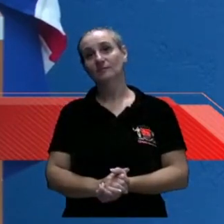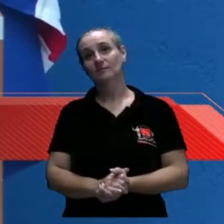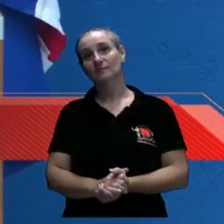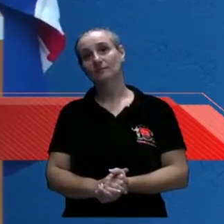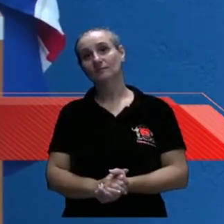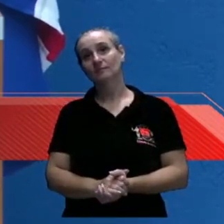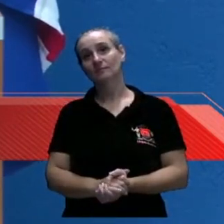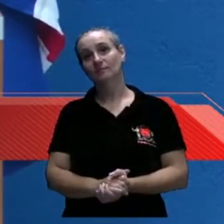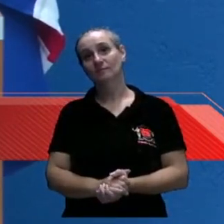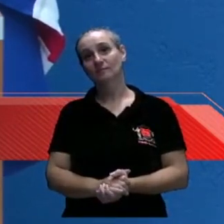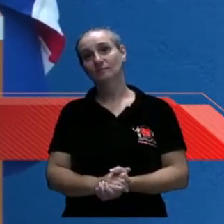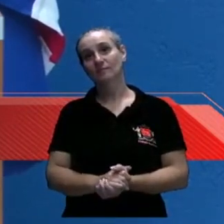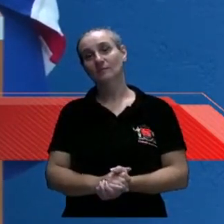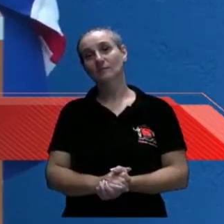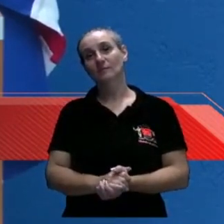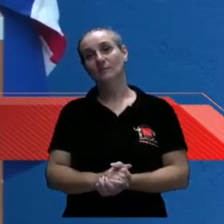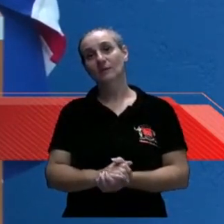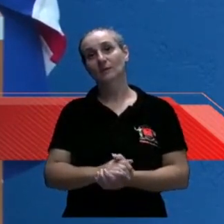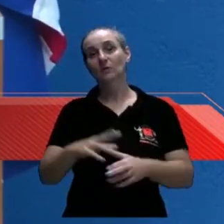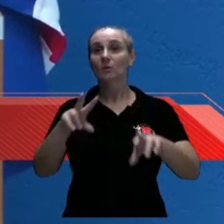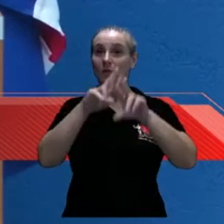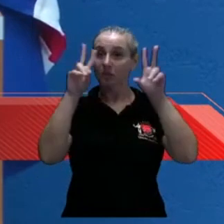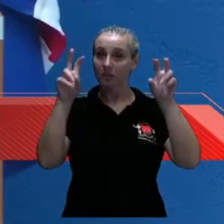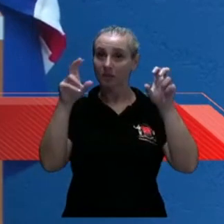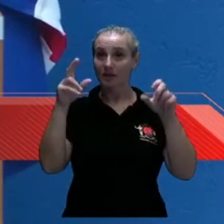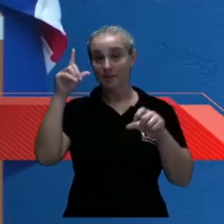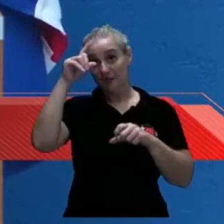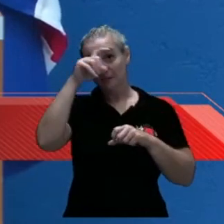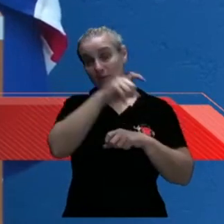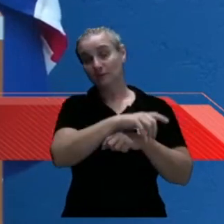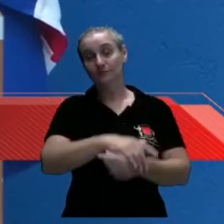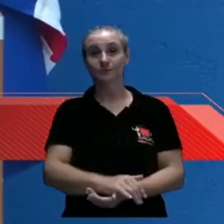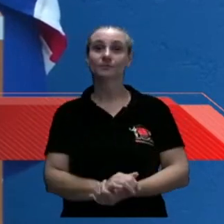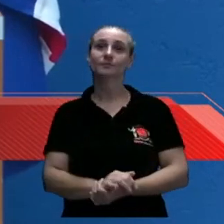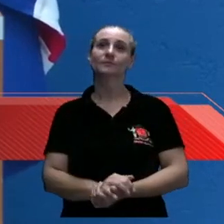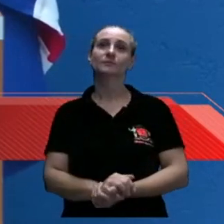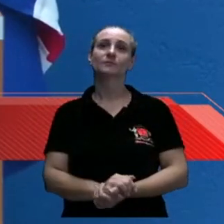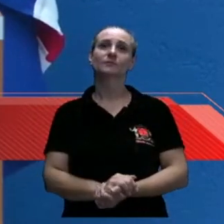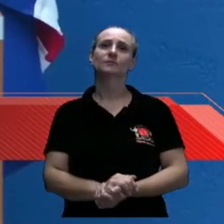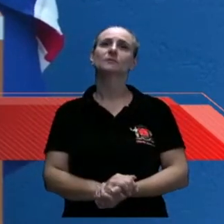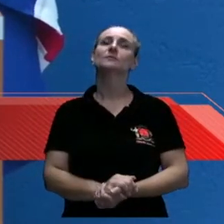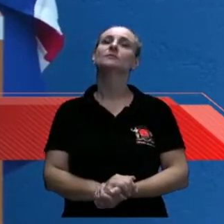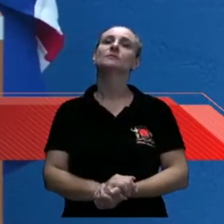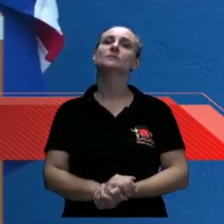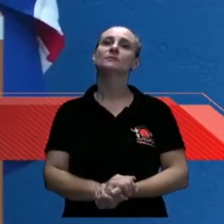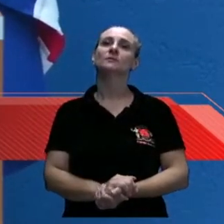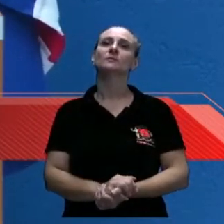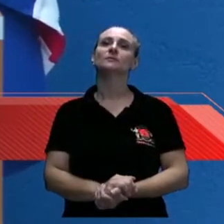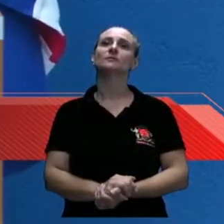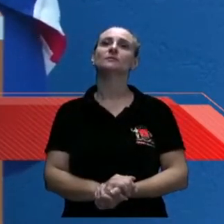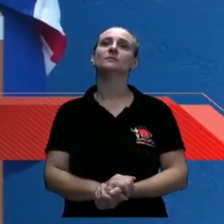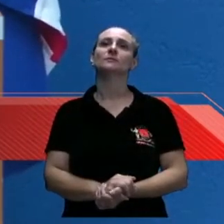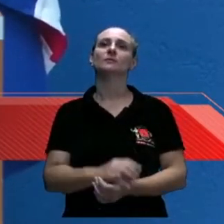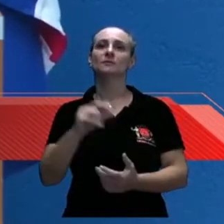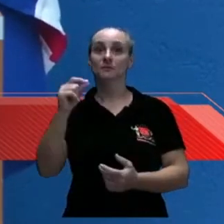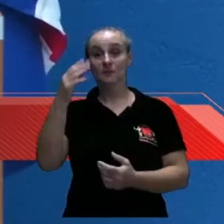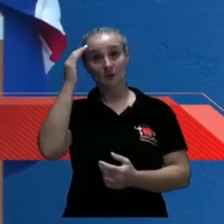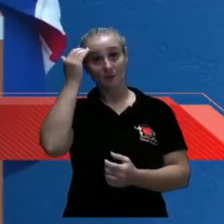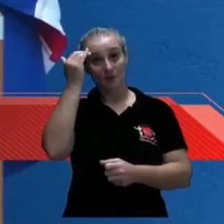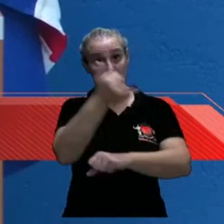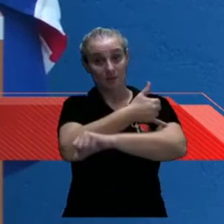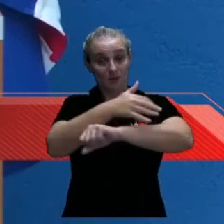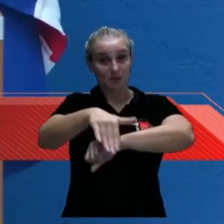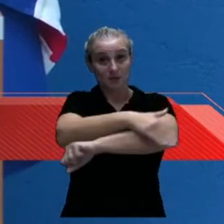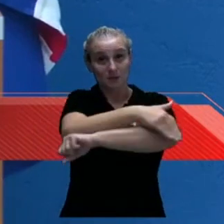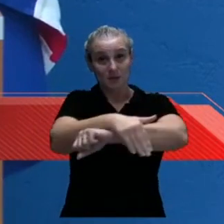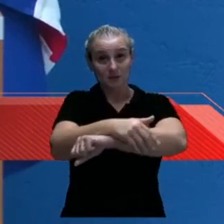que realmente nos preocupa. Nós sabemos que essa estrada ela tem